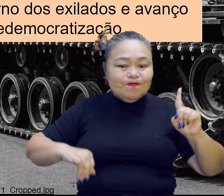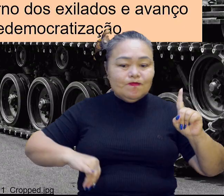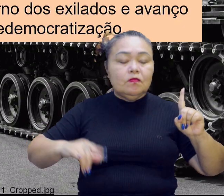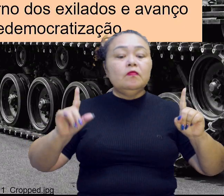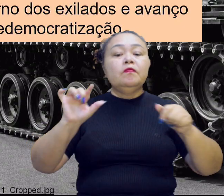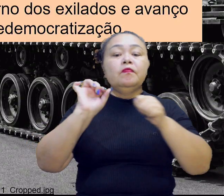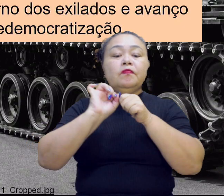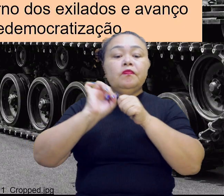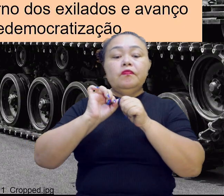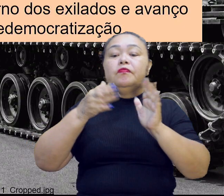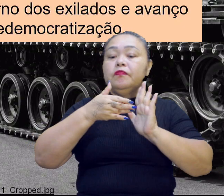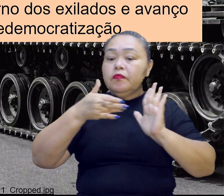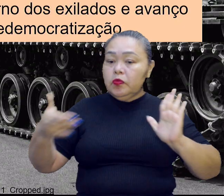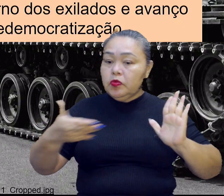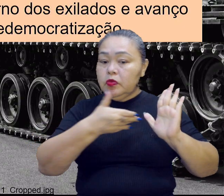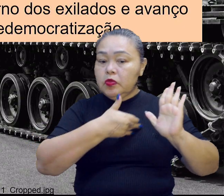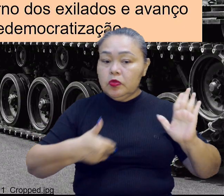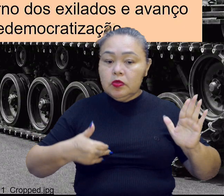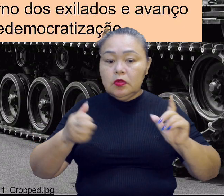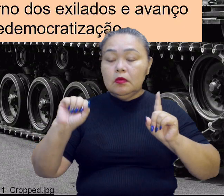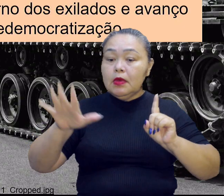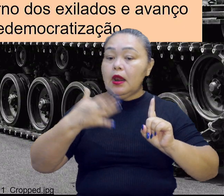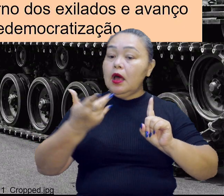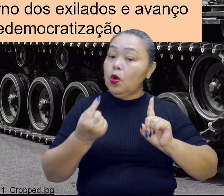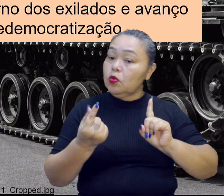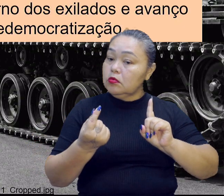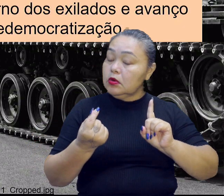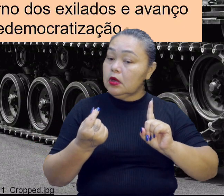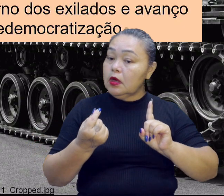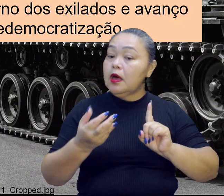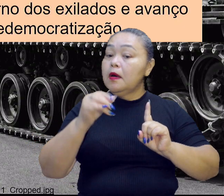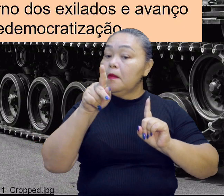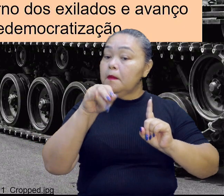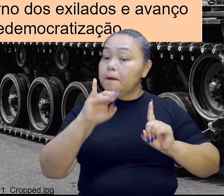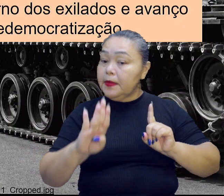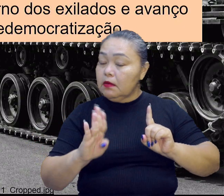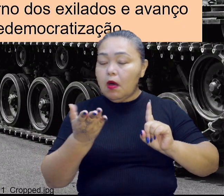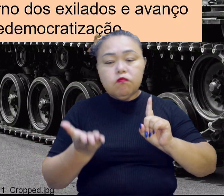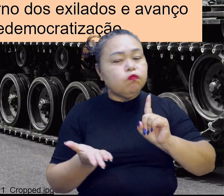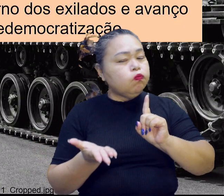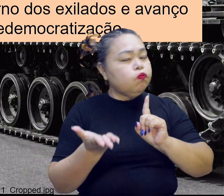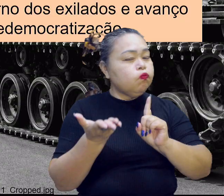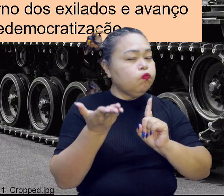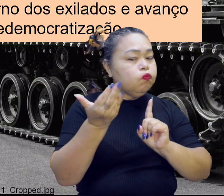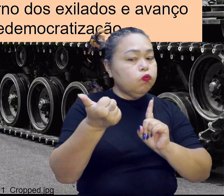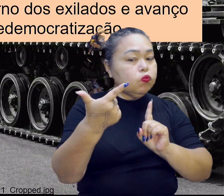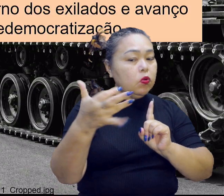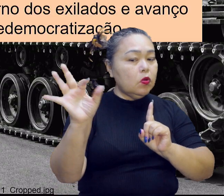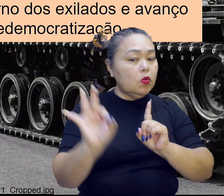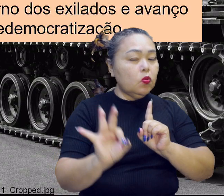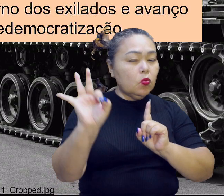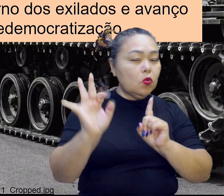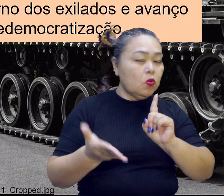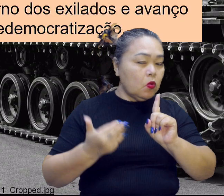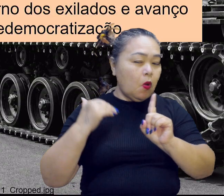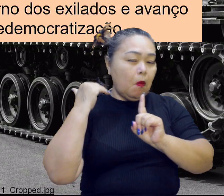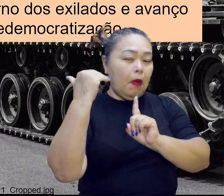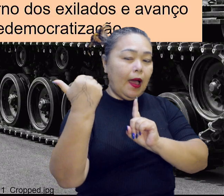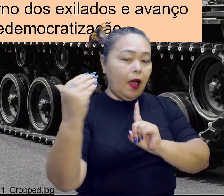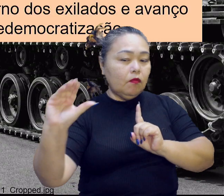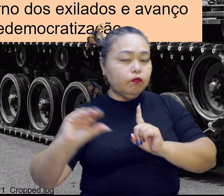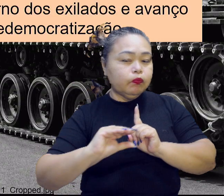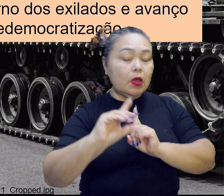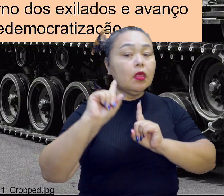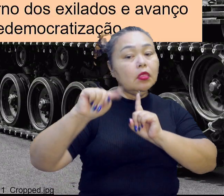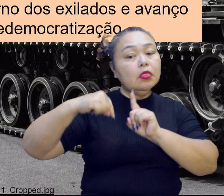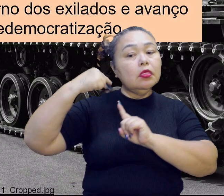Porém, no governo dele, nós vamos ter o milagre econômico, onde o PIB vai subir aí 12%, muita coisa,